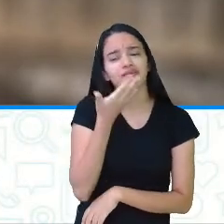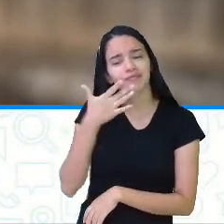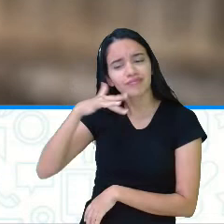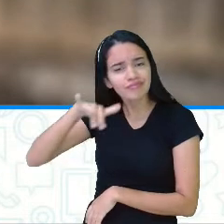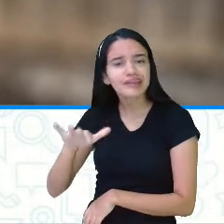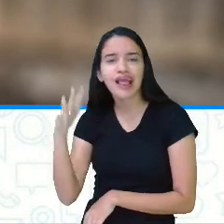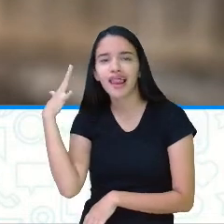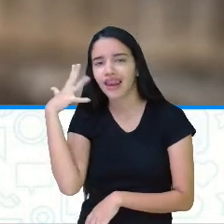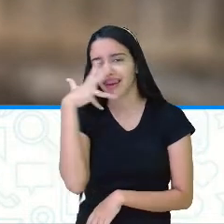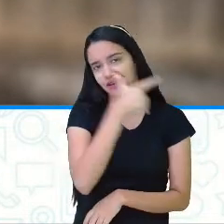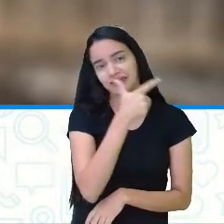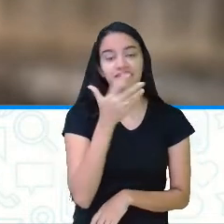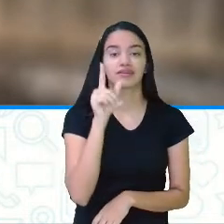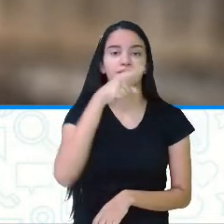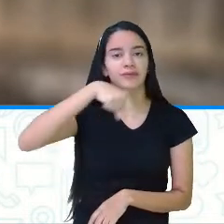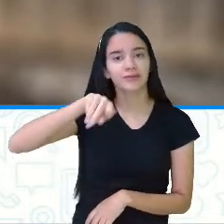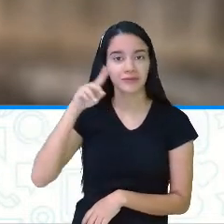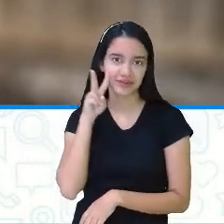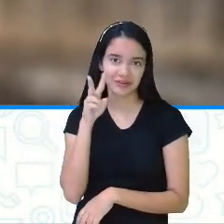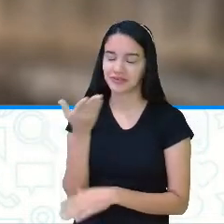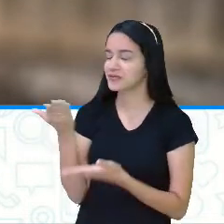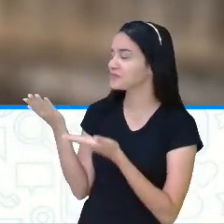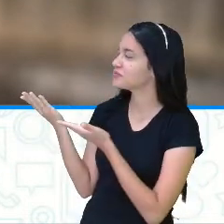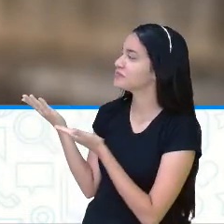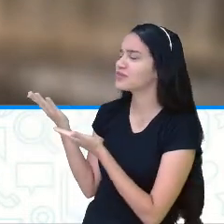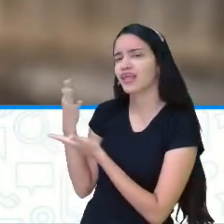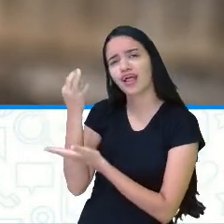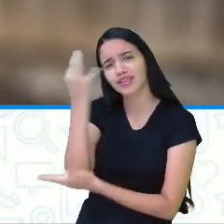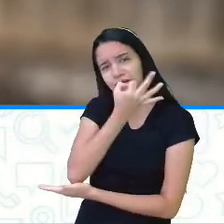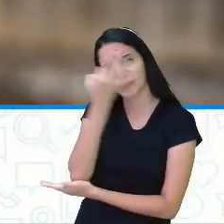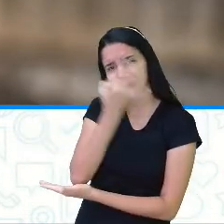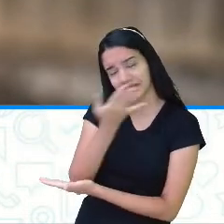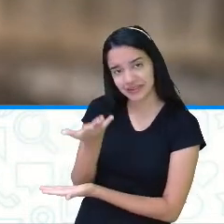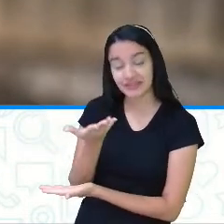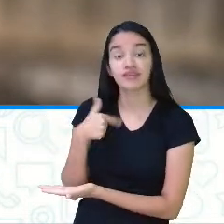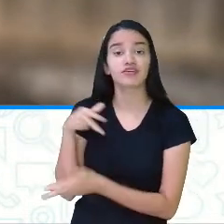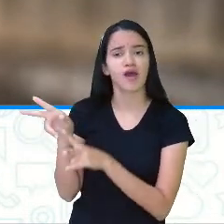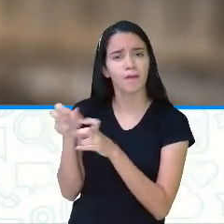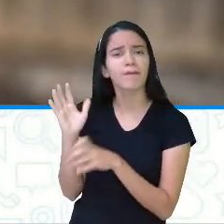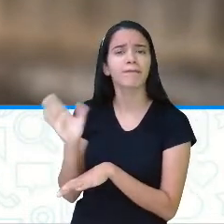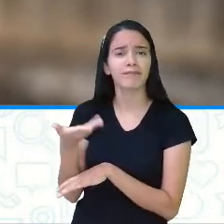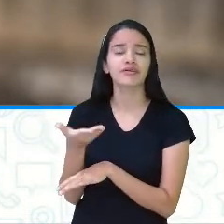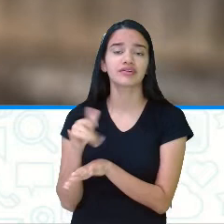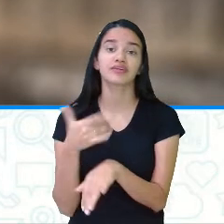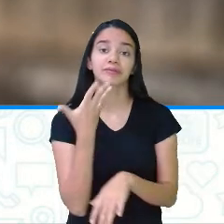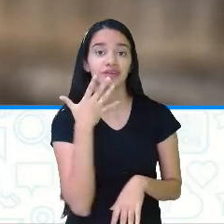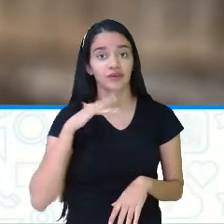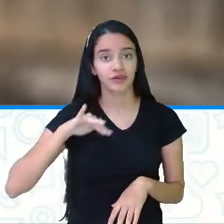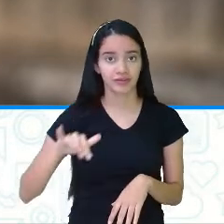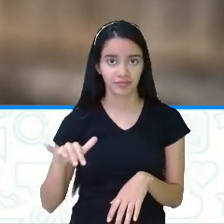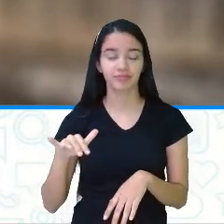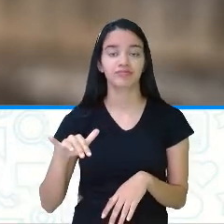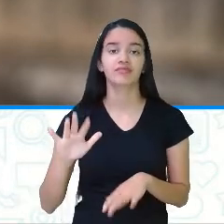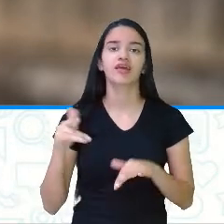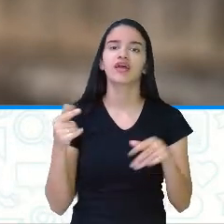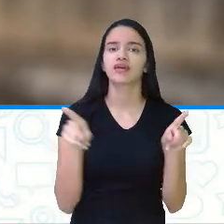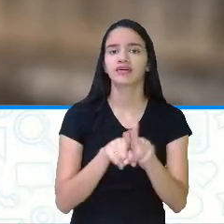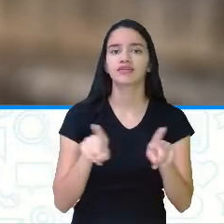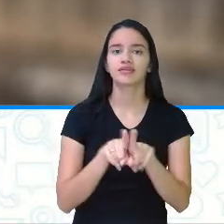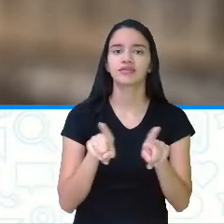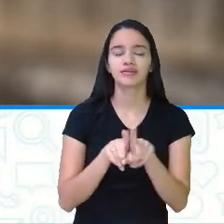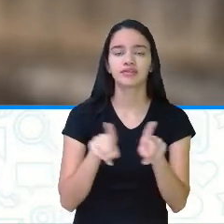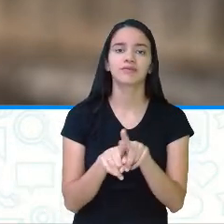aqui na tela para vocês verem. Não é bonita ela? A gente já percebe assim, né, que é uma criança, que ela